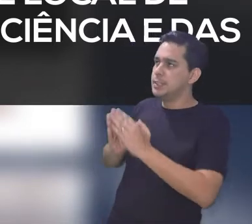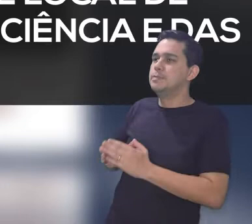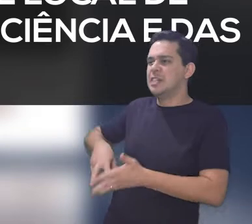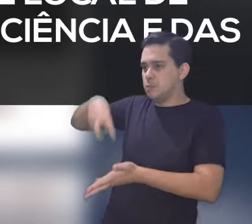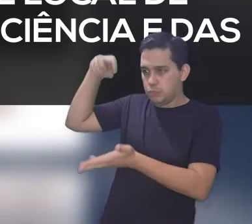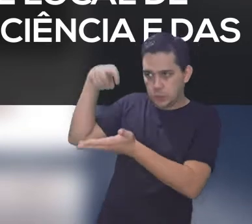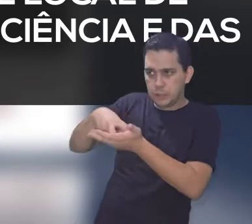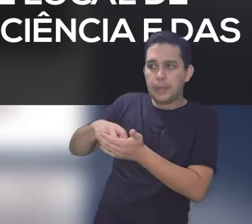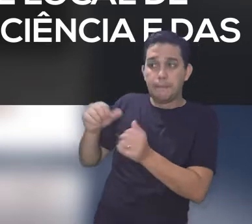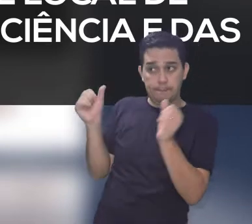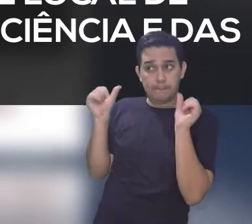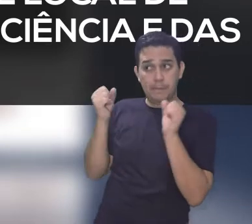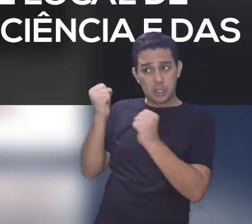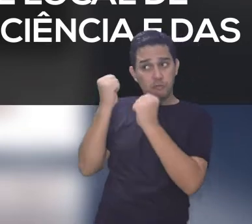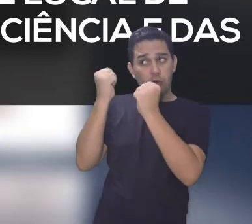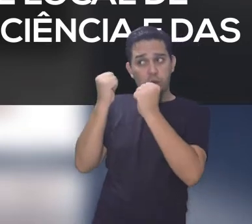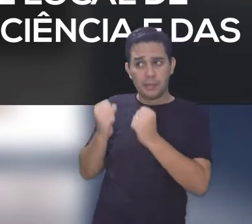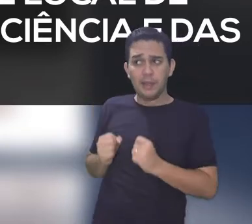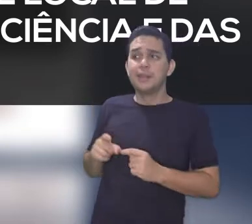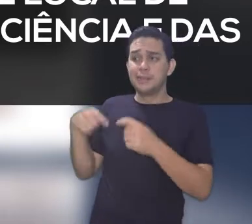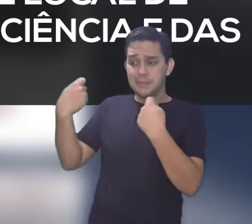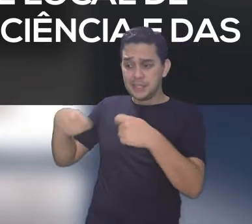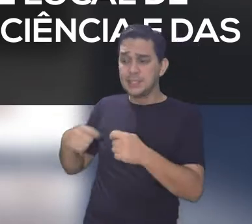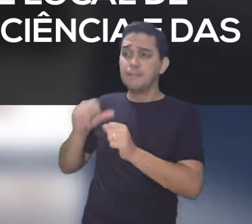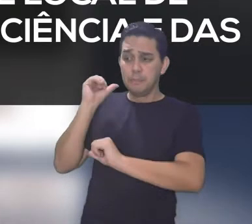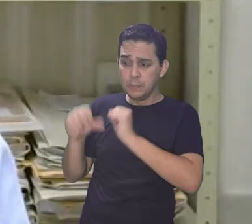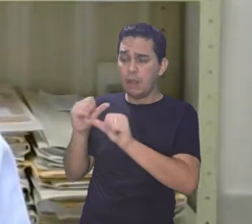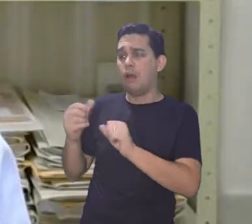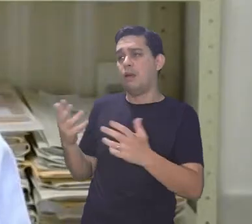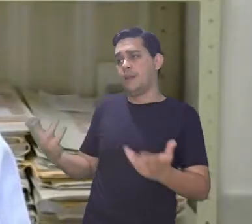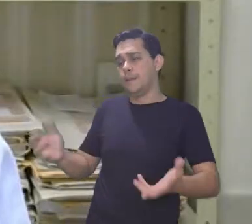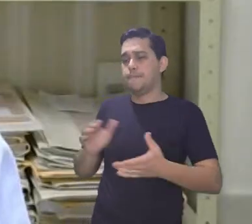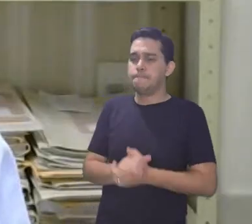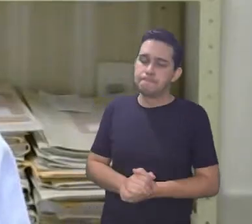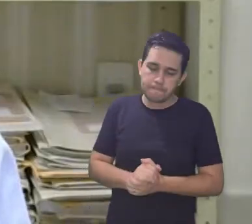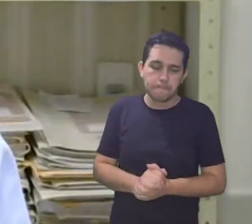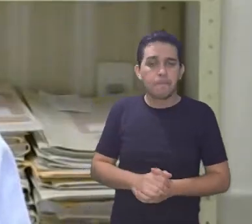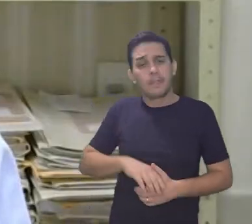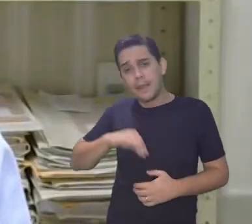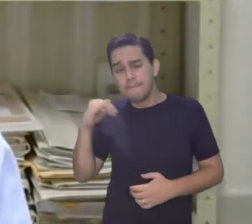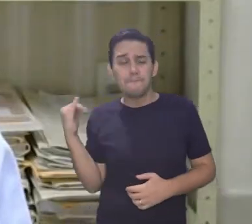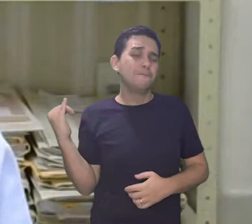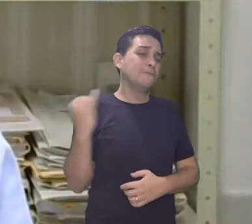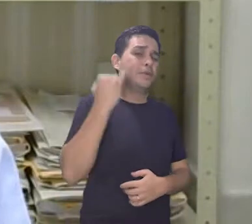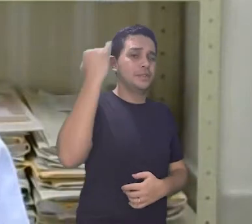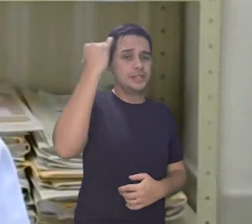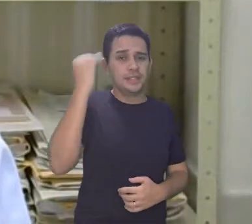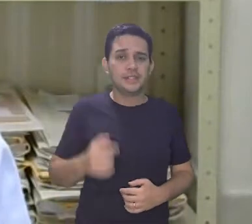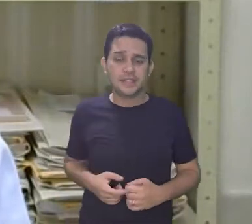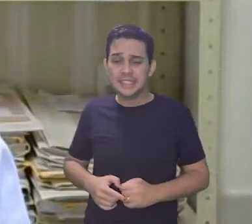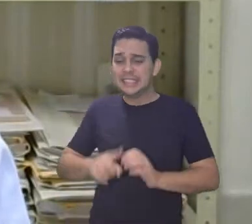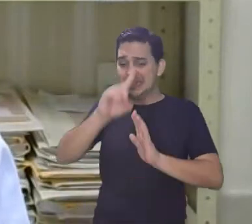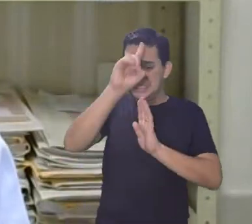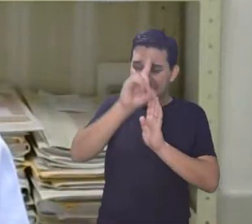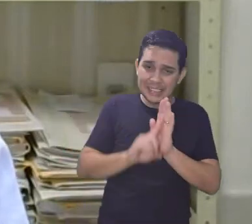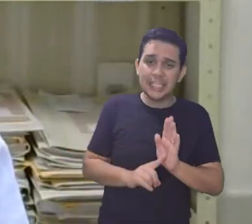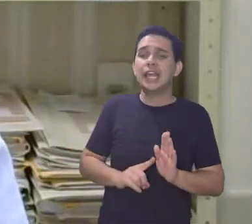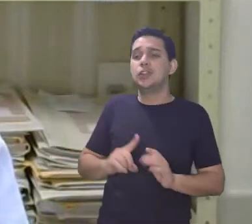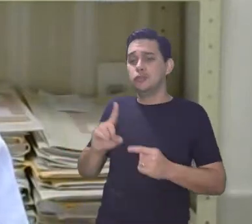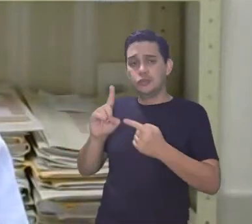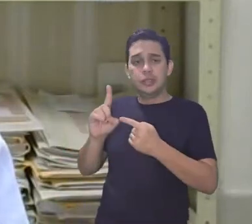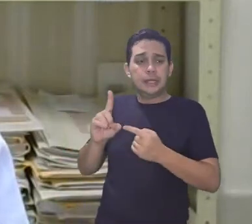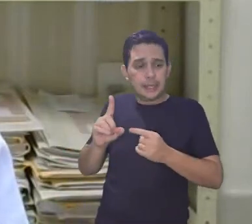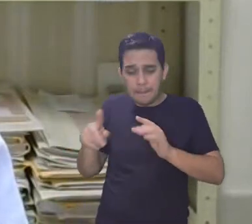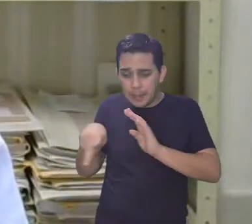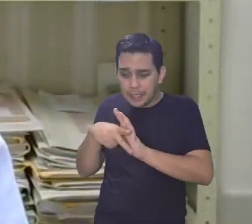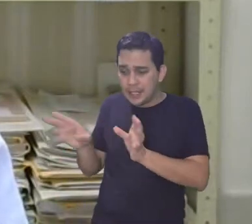impostas no intuito de compelir a Fundação a cumprir a sua decisão. É importante que esses direitos desses segmentos